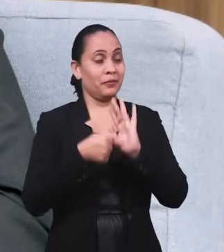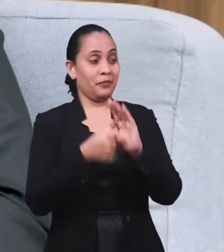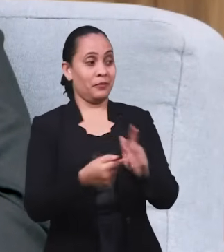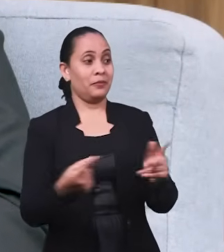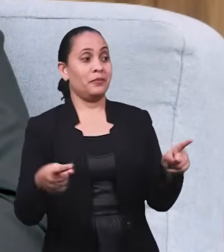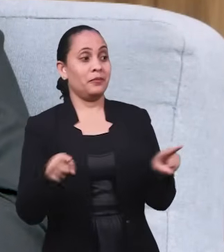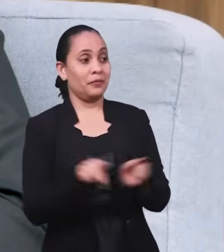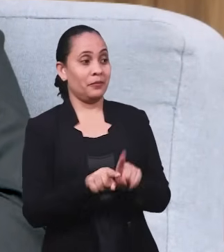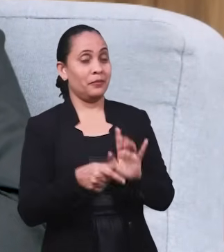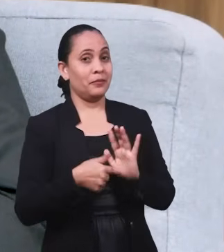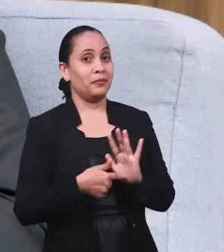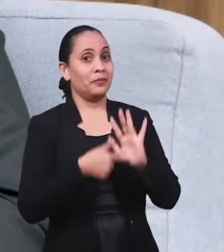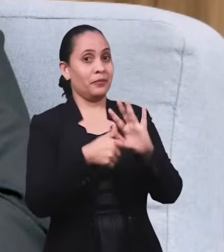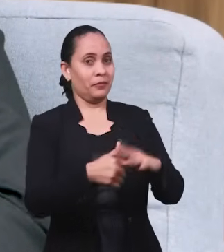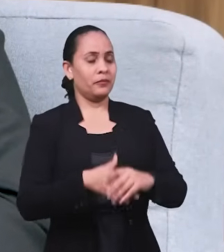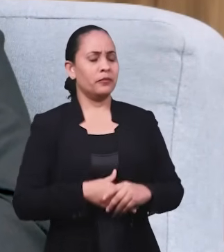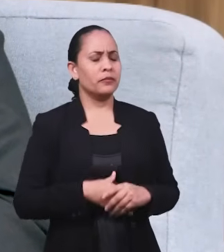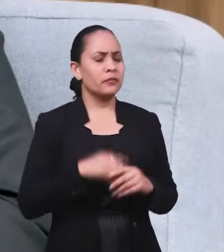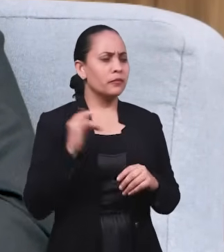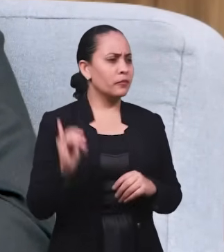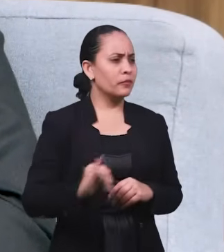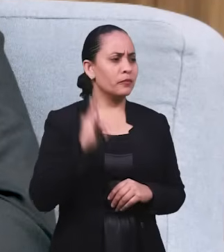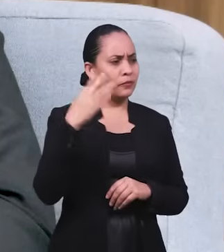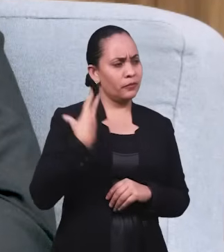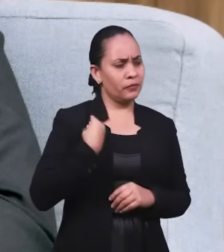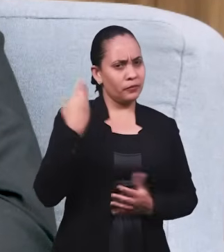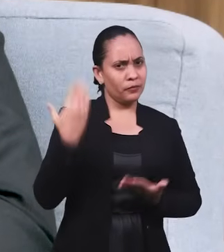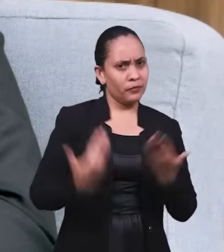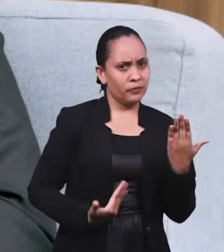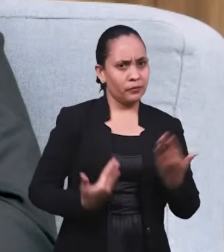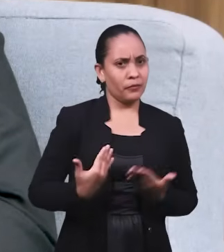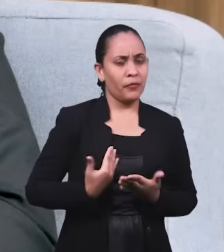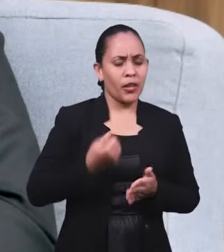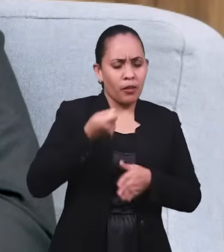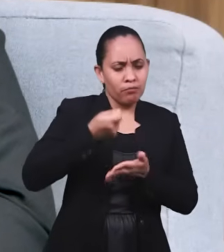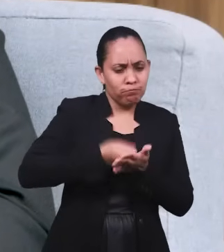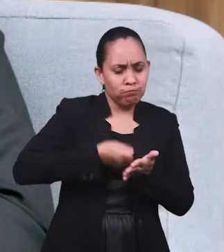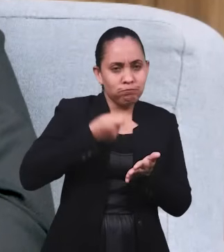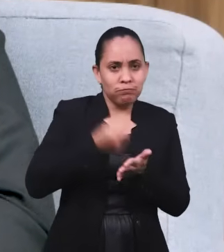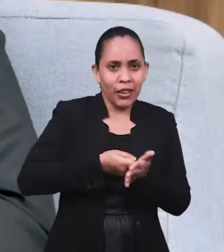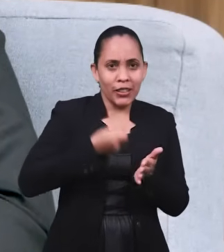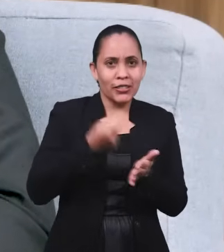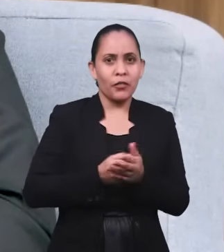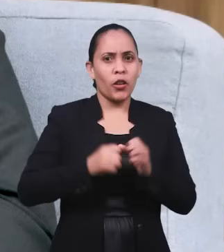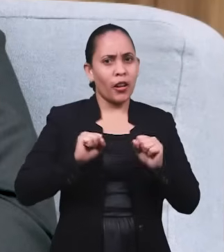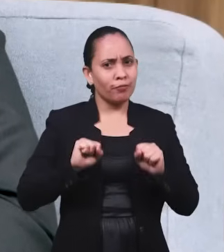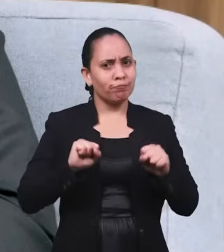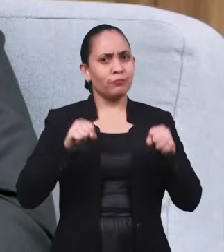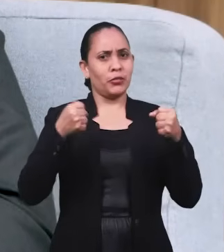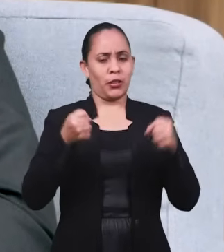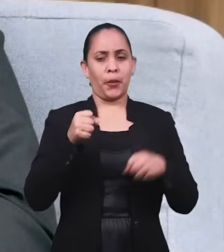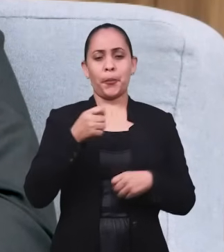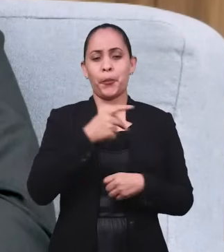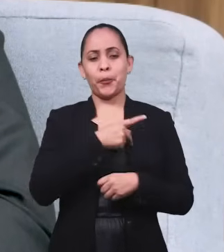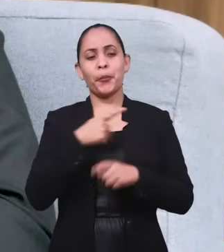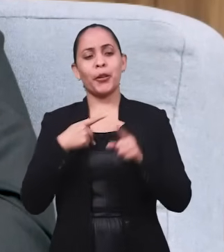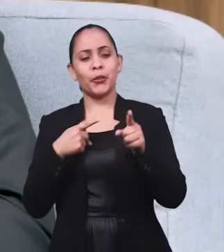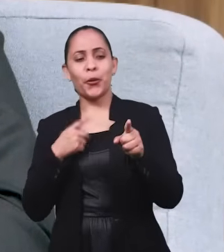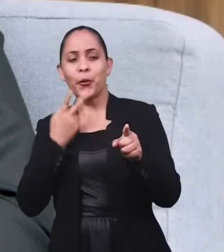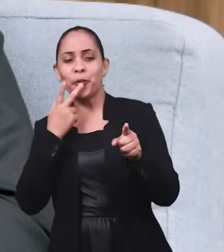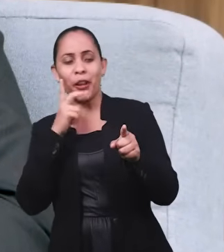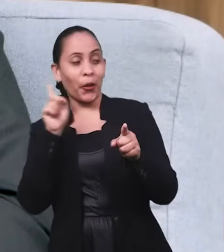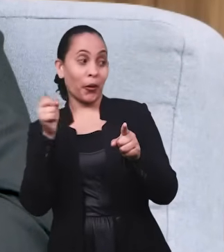de uma coisa muito importante na vida do servo, que é a perseverança, né? O pastor Raniel, ele citou aqui, né, que